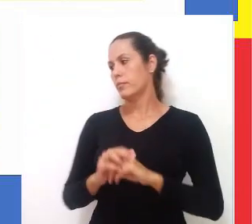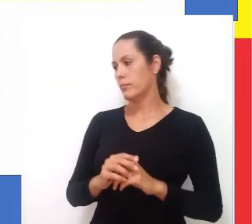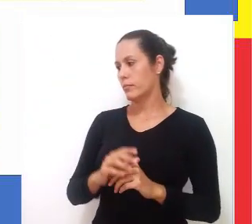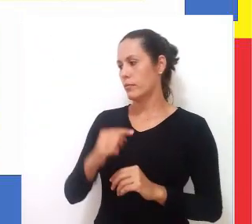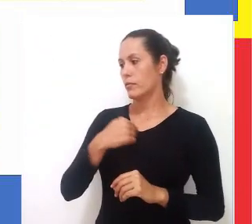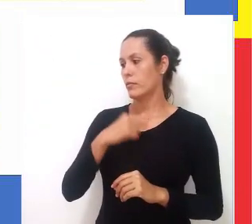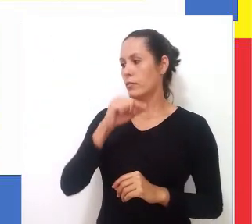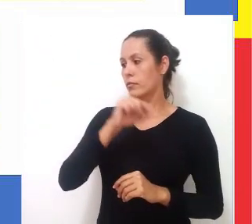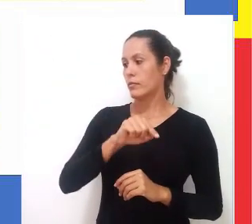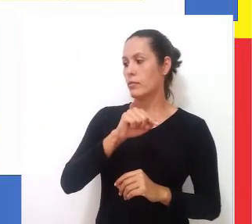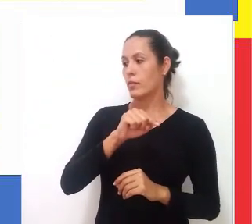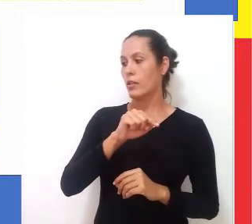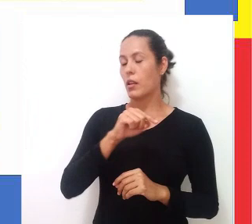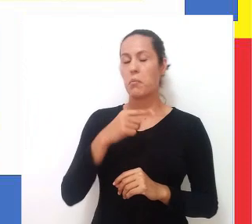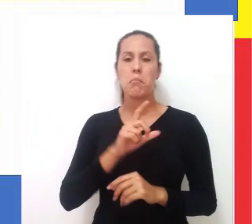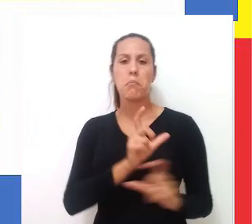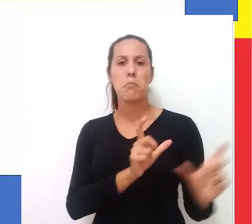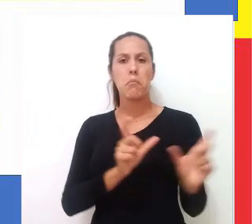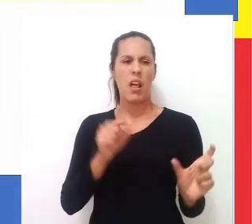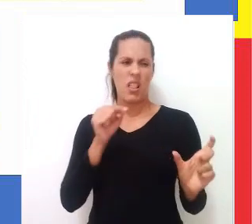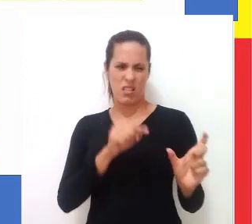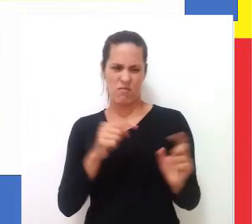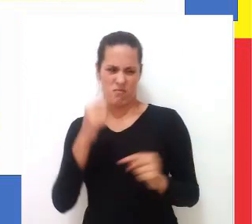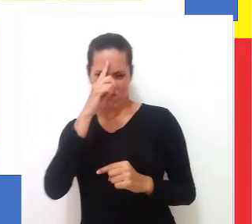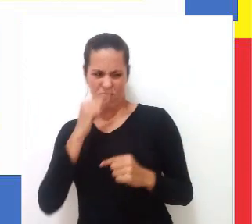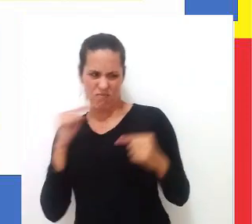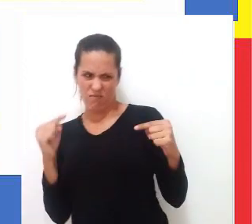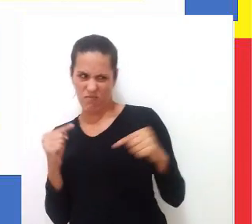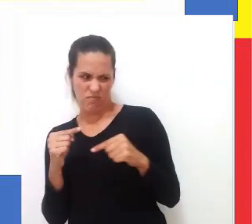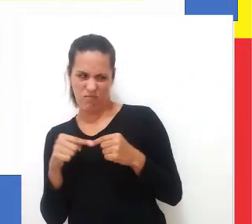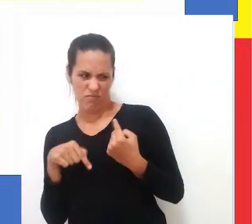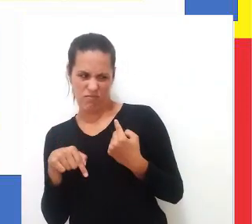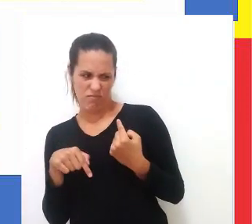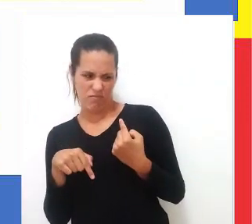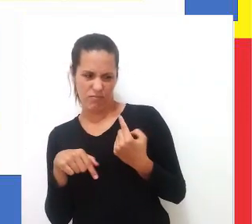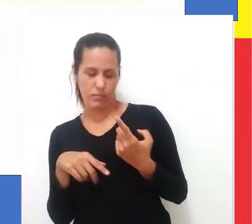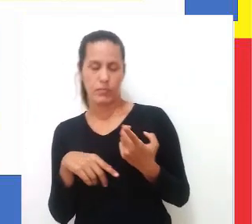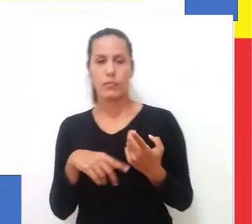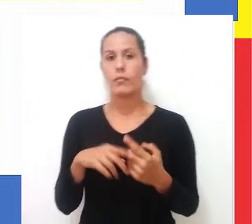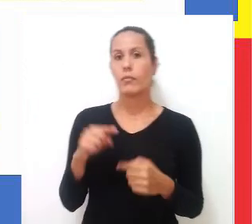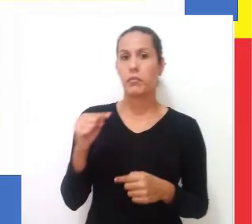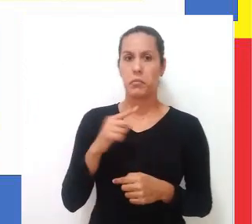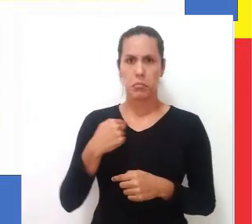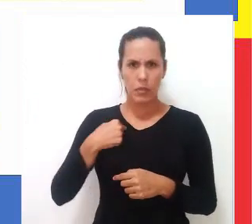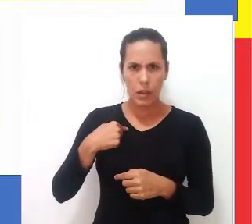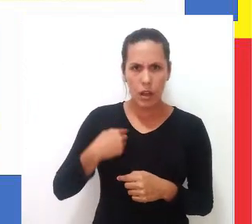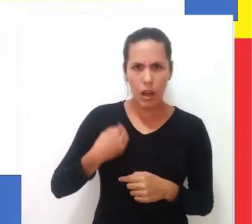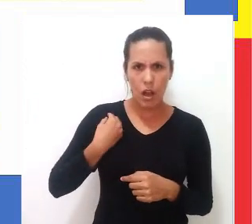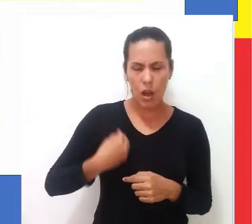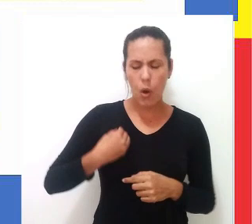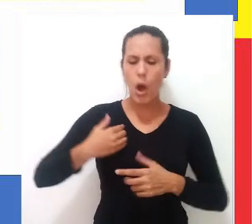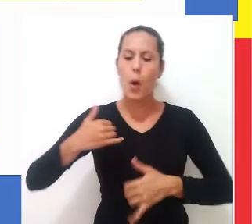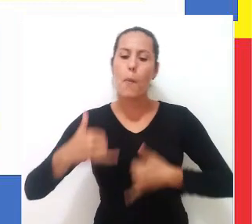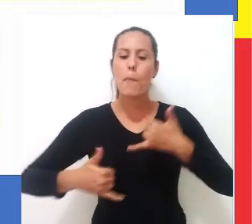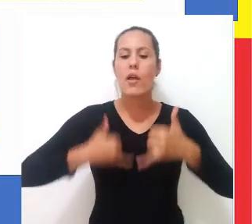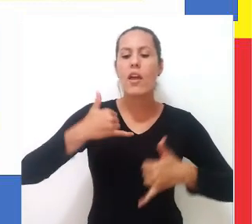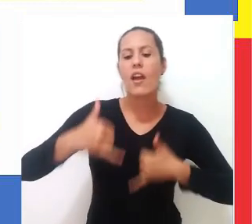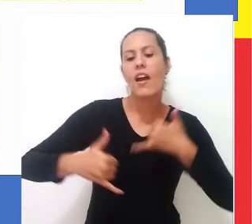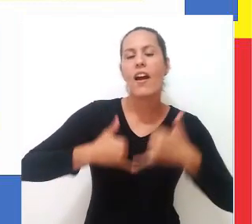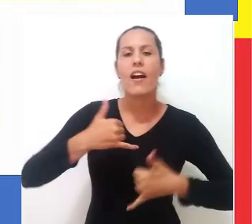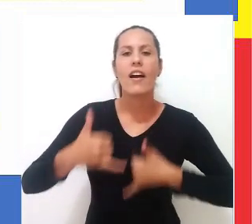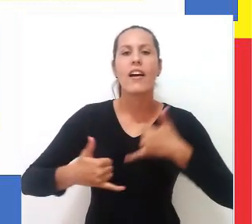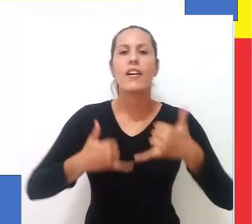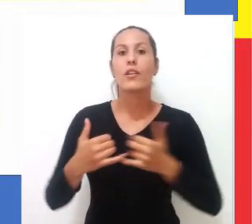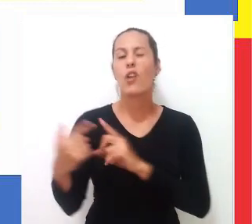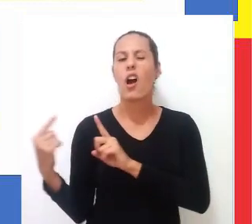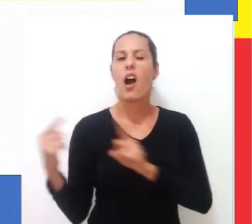my cup of tea. Não faz o meu tipo. I'm just pulling your leg. Eu estou brincando, eu estou